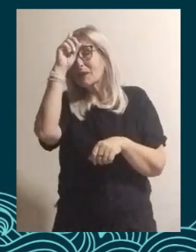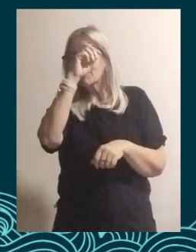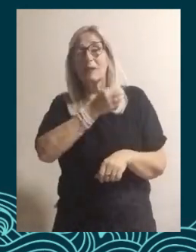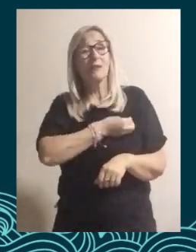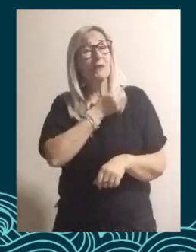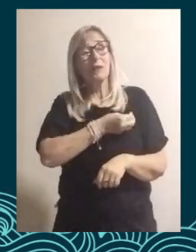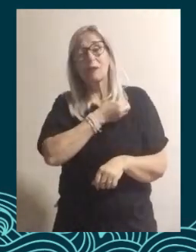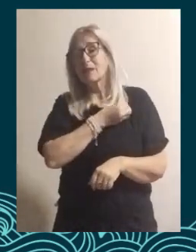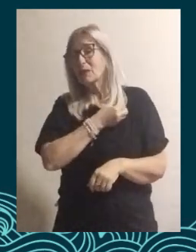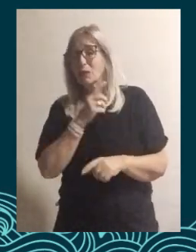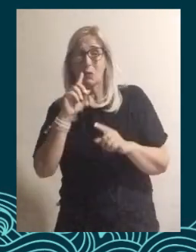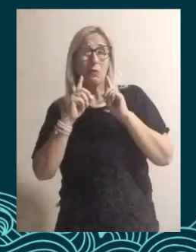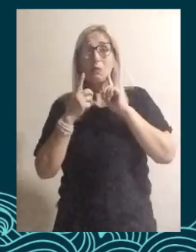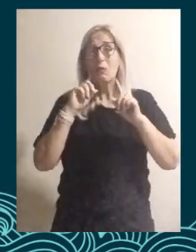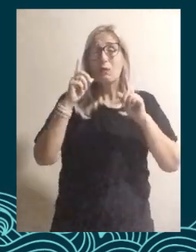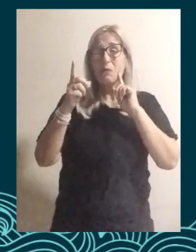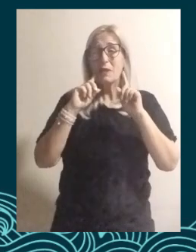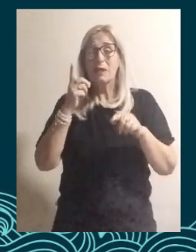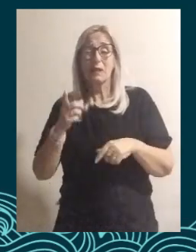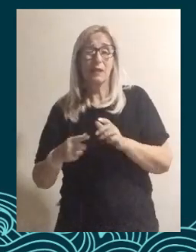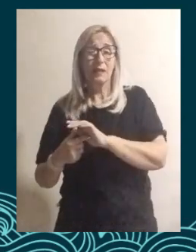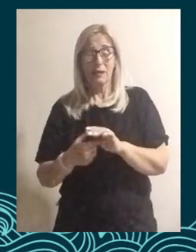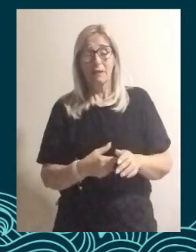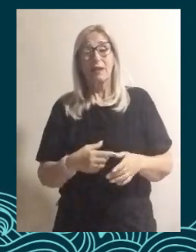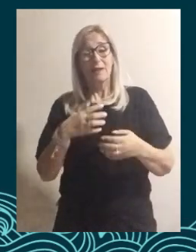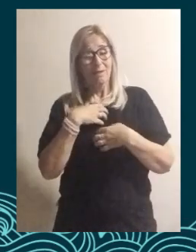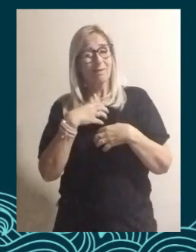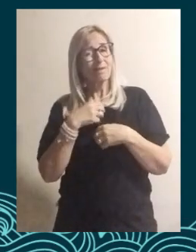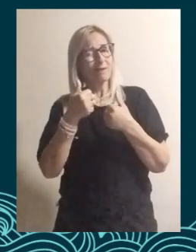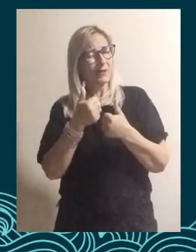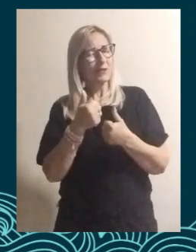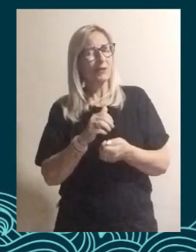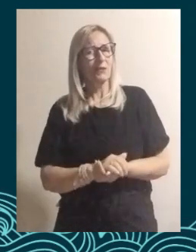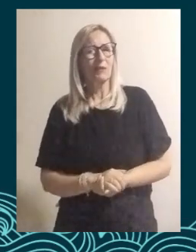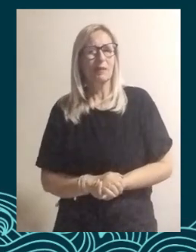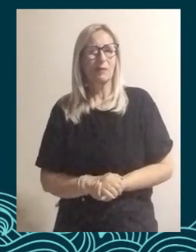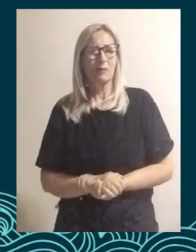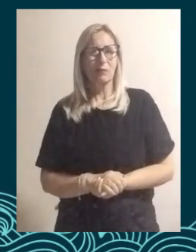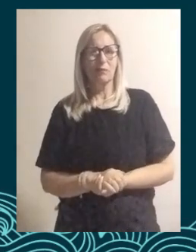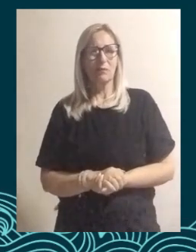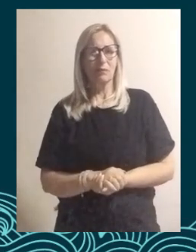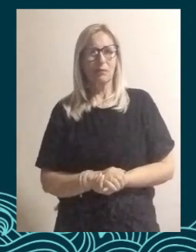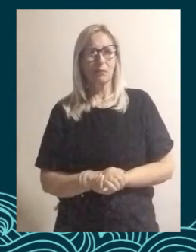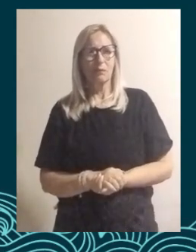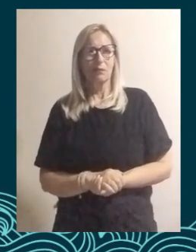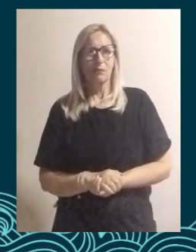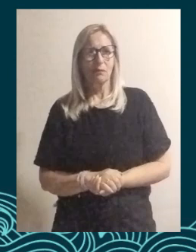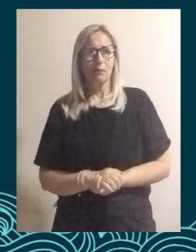momento difícil também da vida, né, de muitas dúvidas, isso para elas também fez sentido,